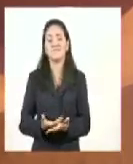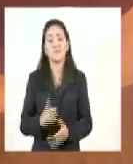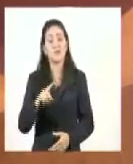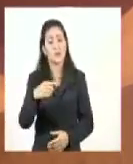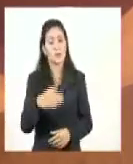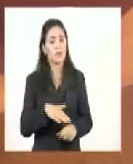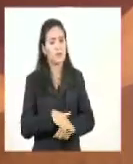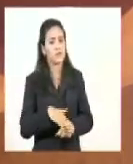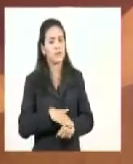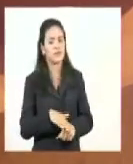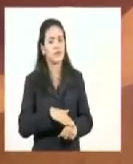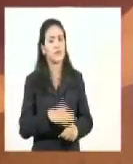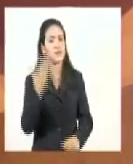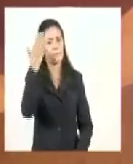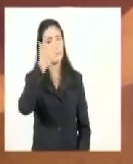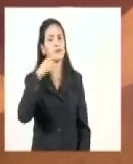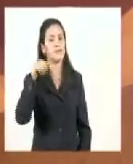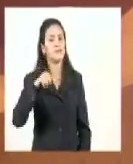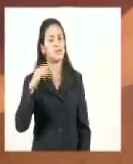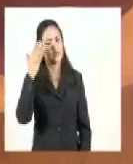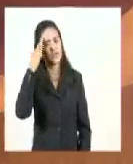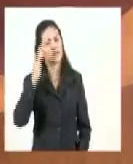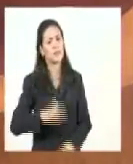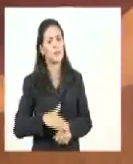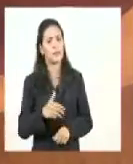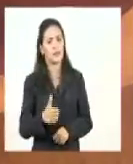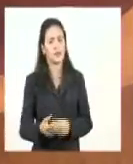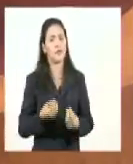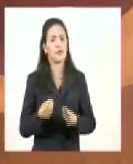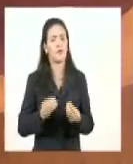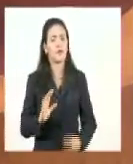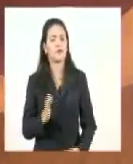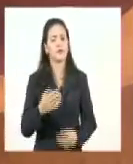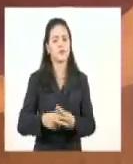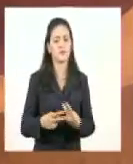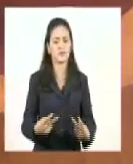dela para a gente entender melhor como é que as coisas estão funcionando aqui dentro. Muito obrigada.